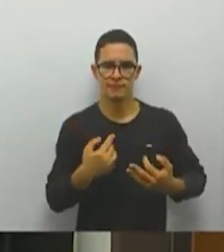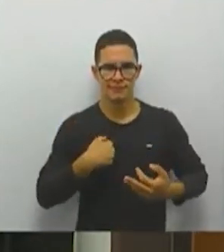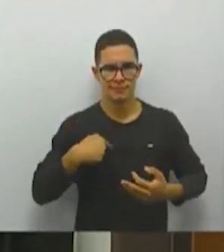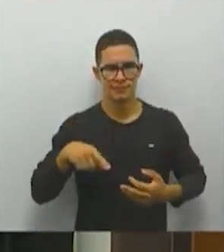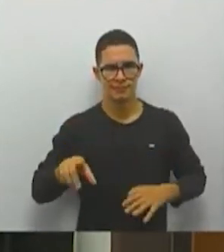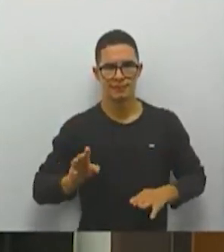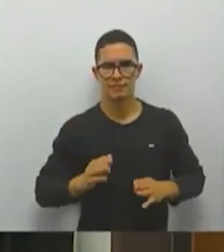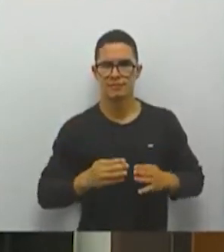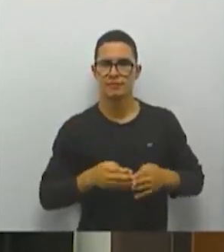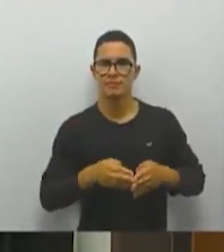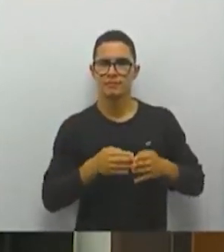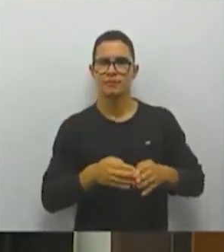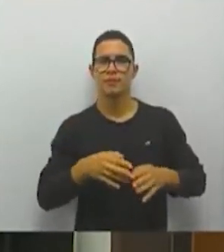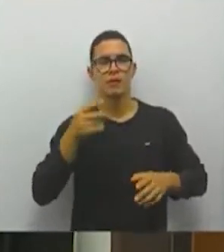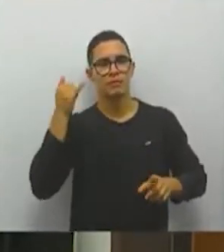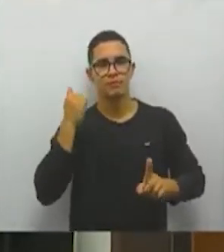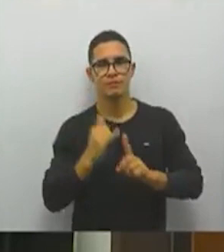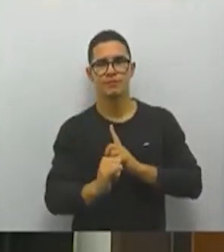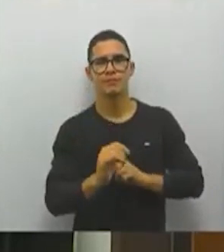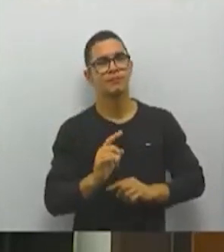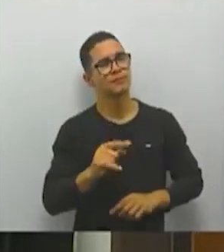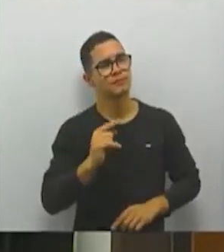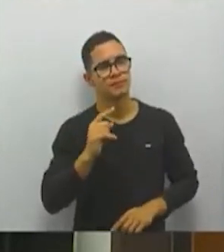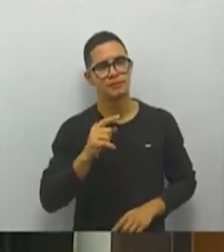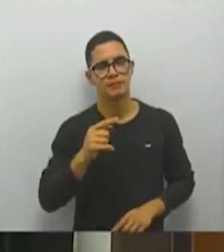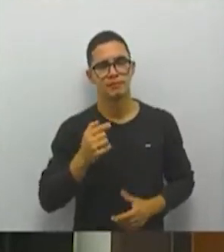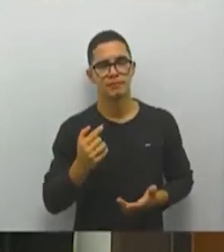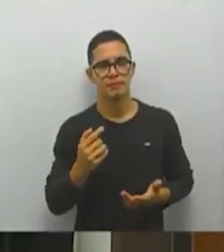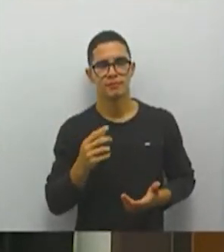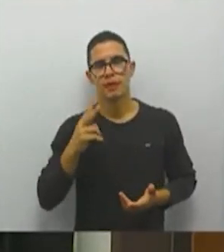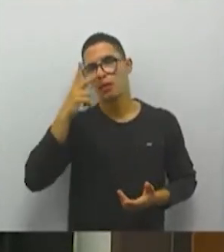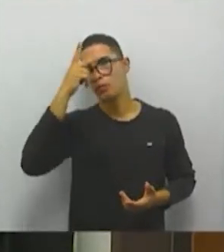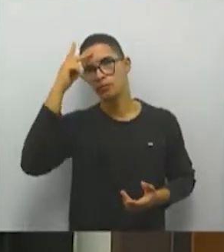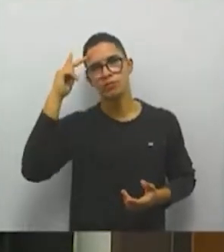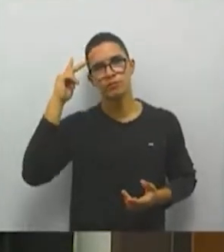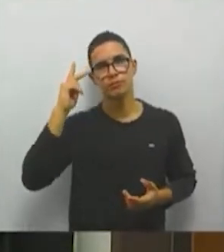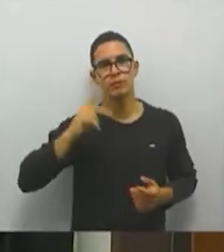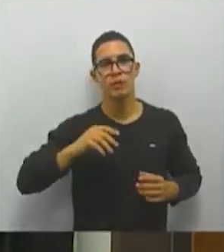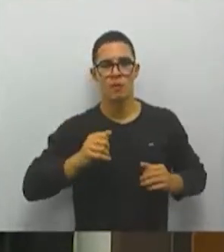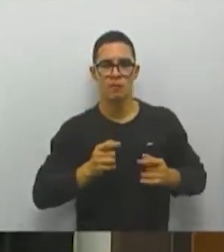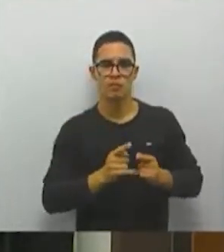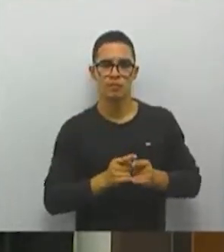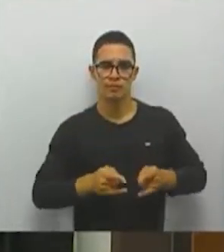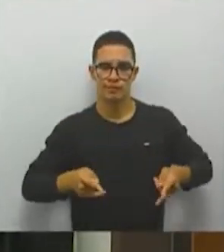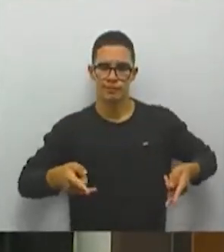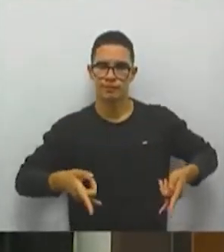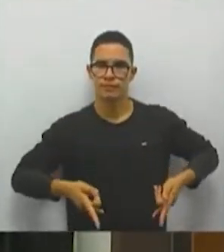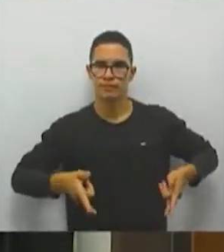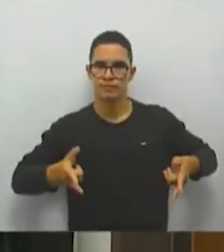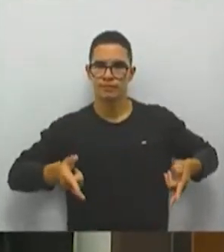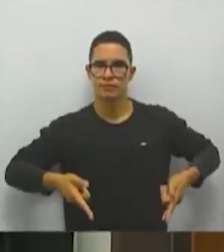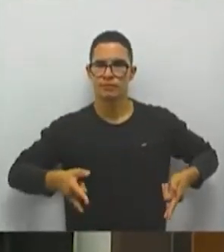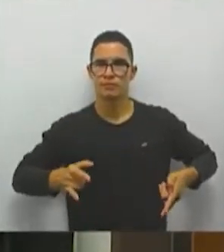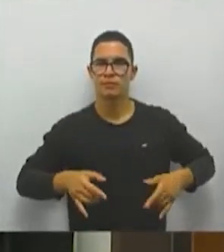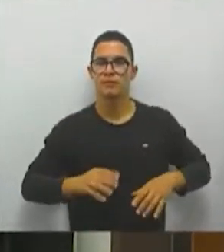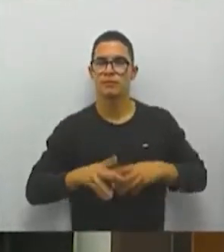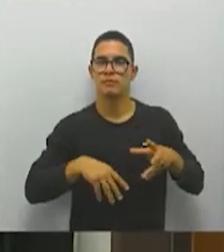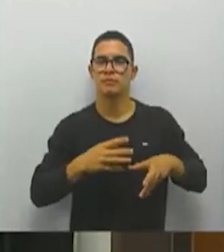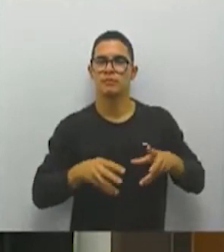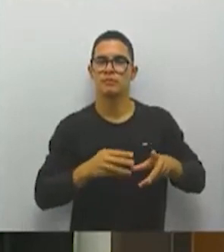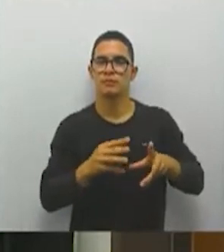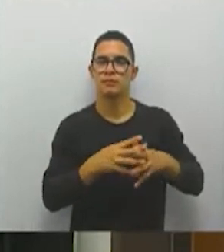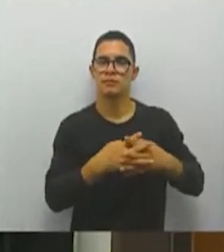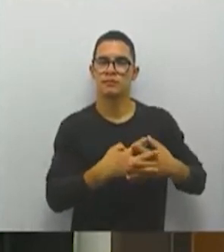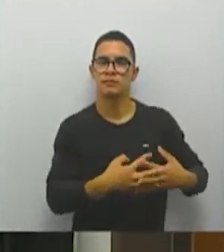cas do provetá onde às vezes pessoas colocam redes em cima do c e que